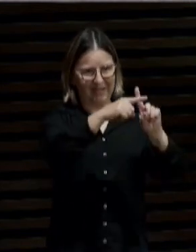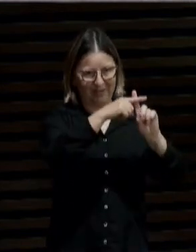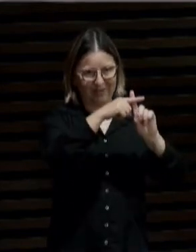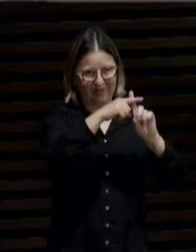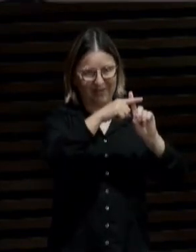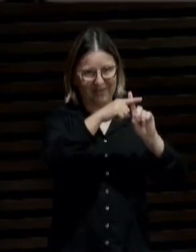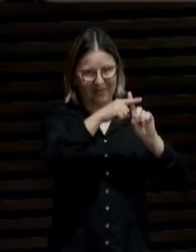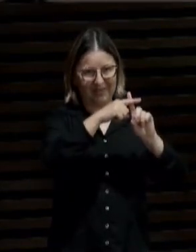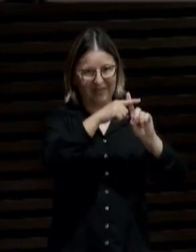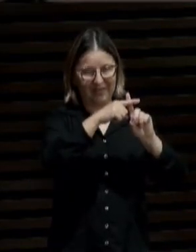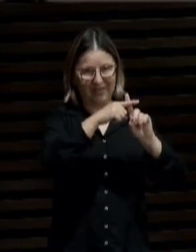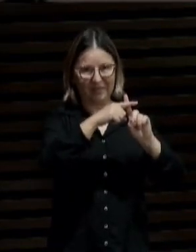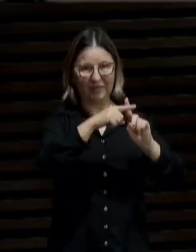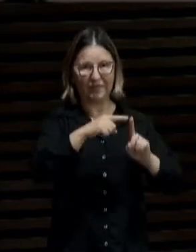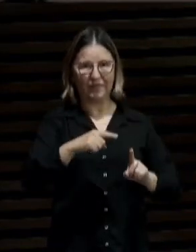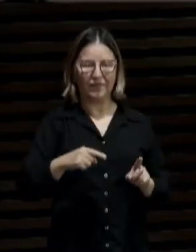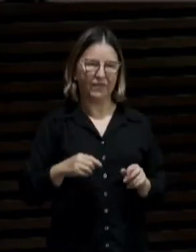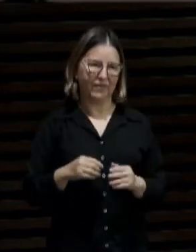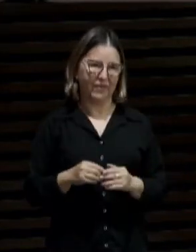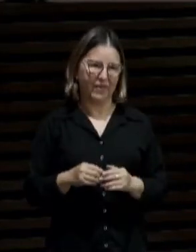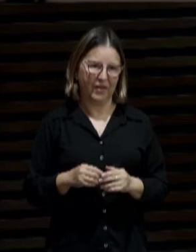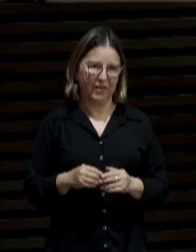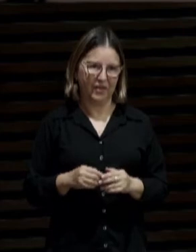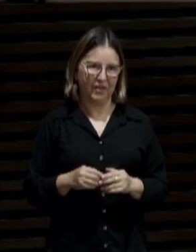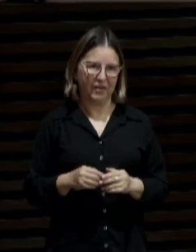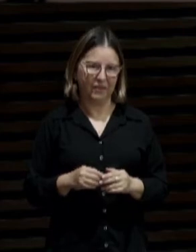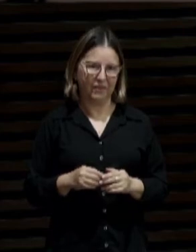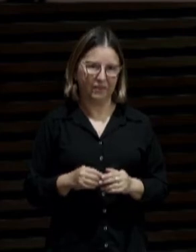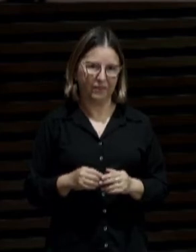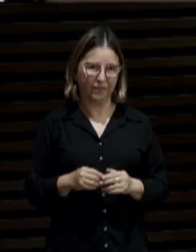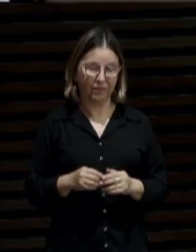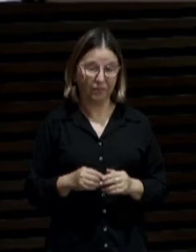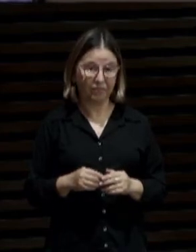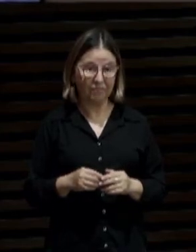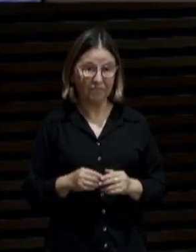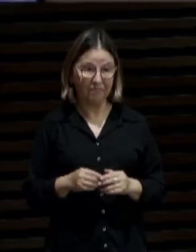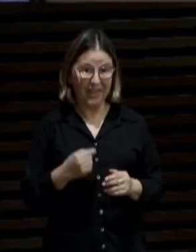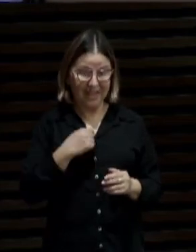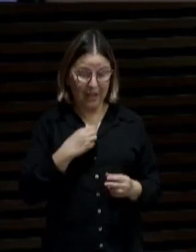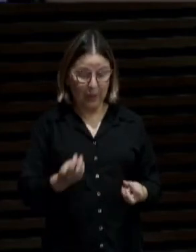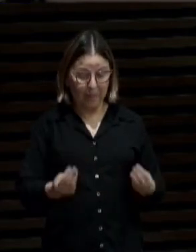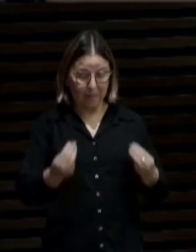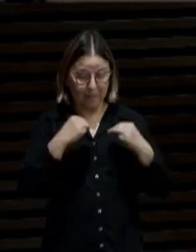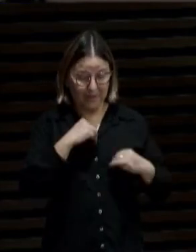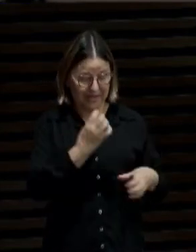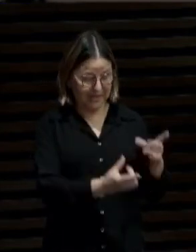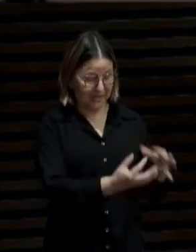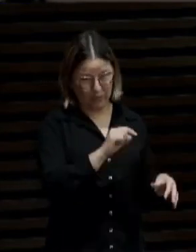eu tinha que sofrer. Ele pega o inferno que está reservado para mim. Eu tenho uma eternidade de inferno reservada para